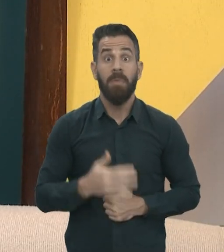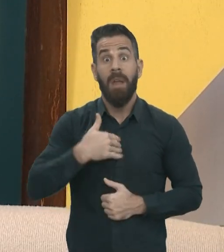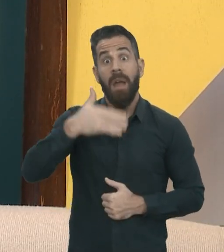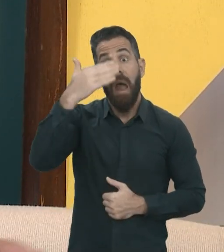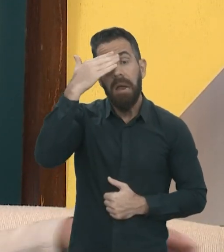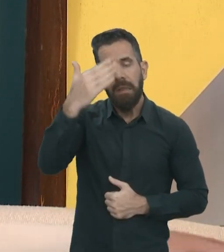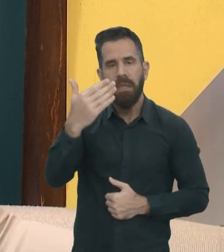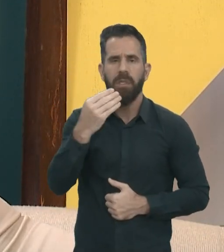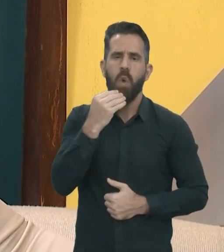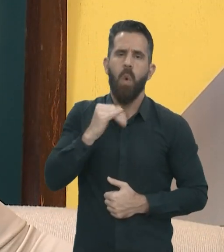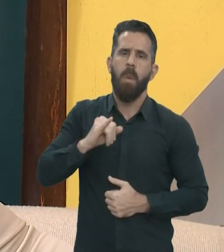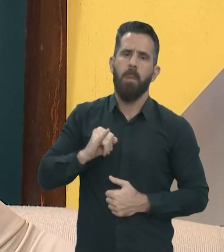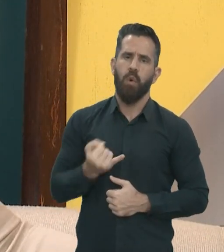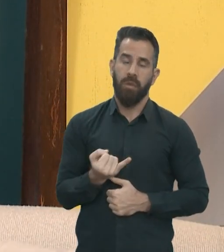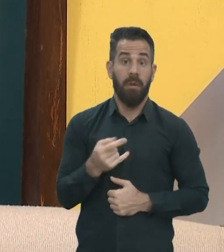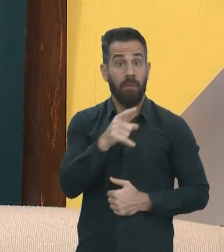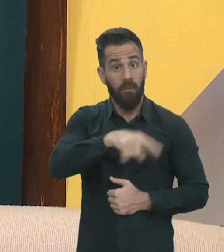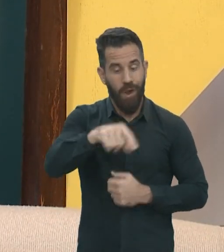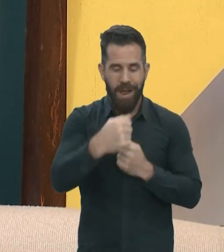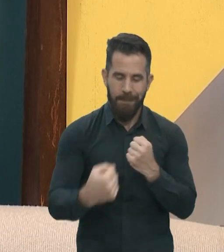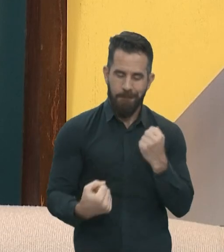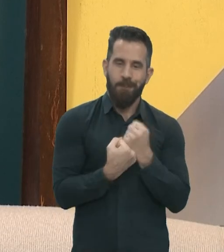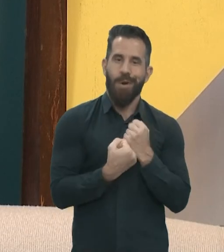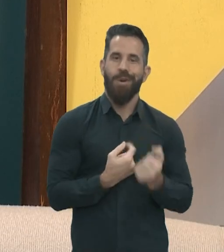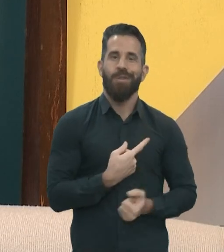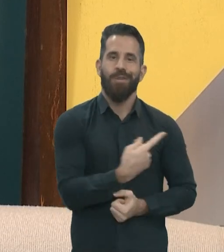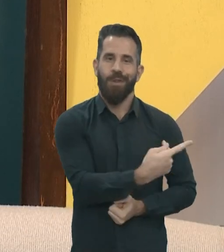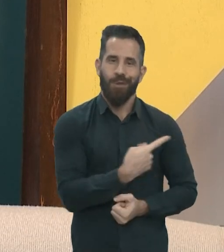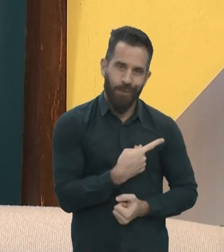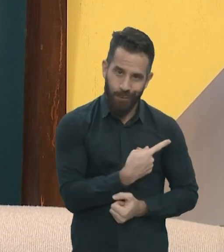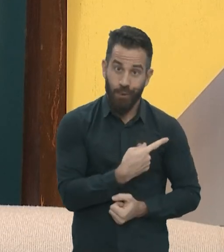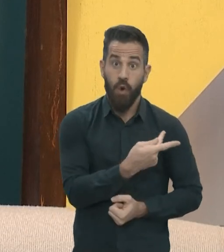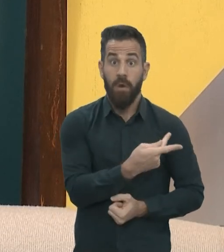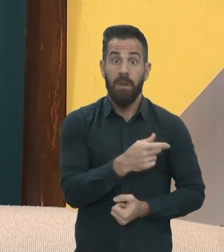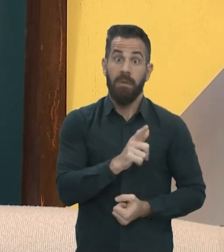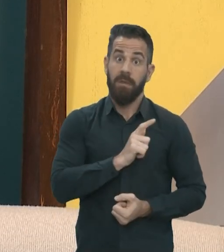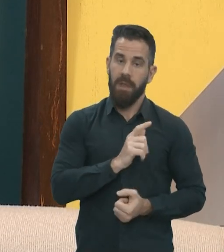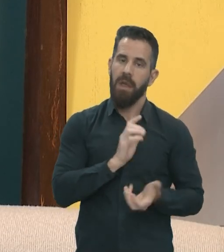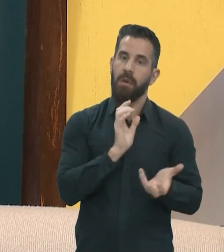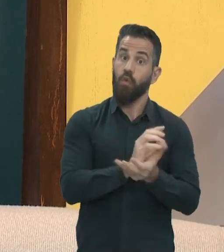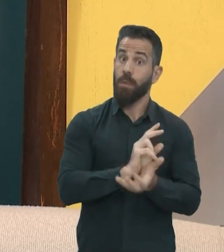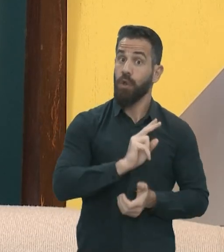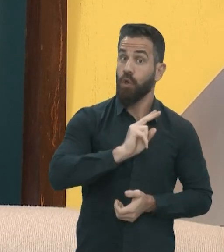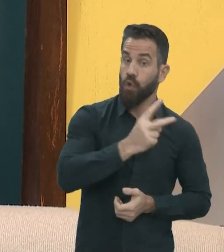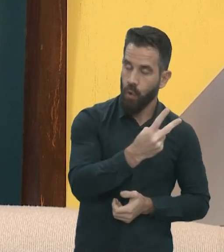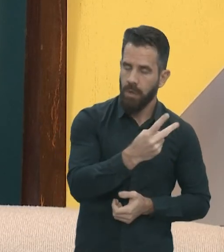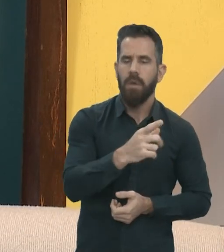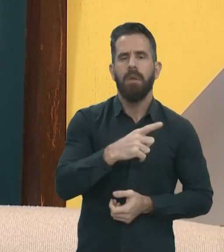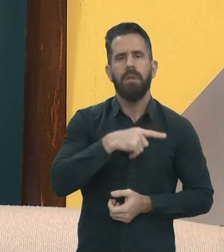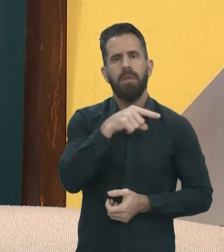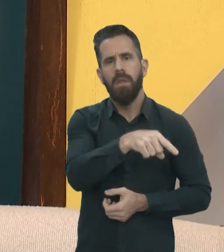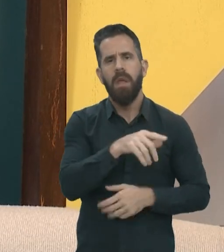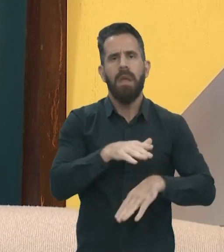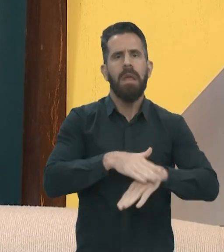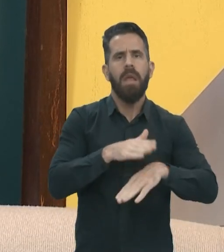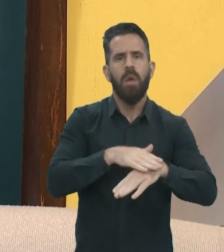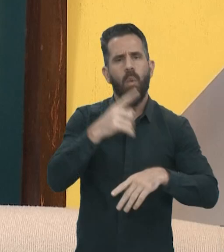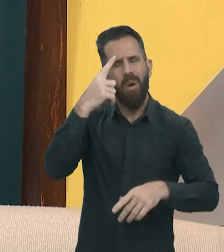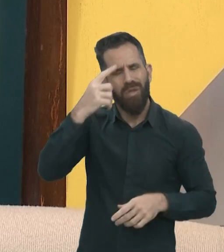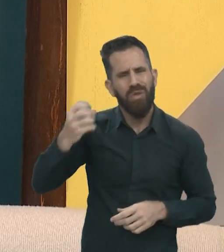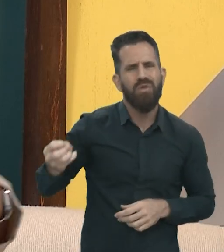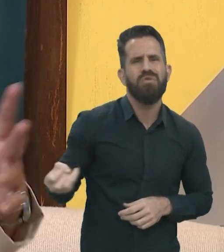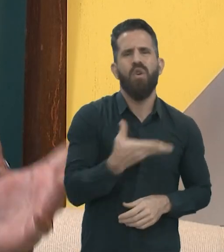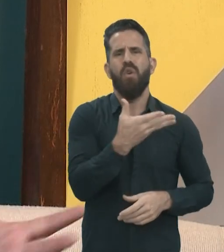se somar. Carla e Eliomar, o UFG Agora com você. Nós somos uma chapa da renovação, da oxigenação,